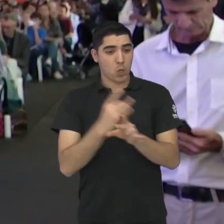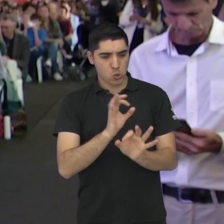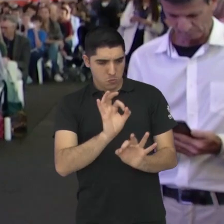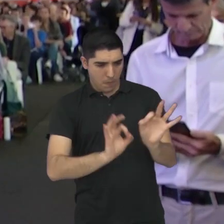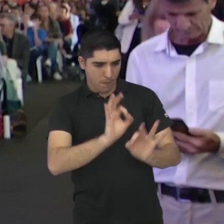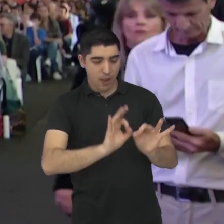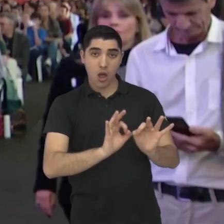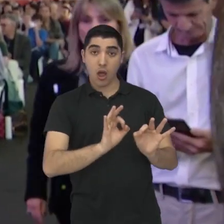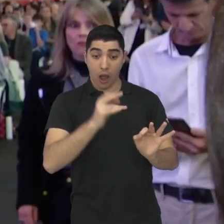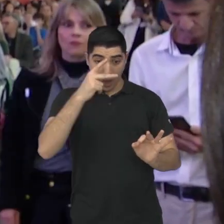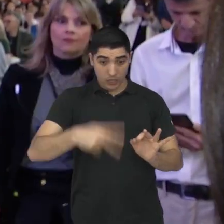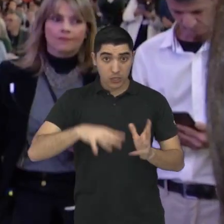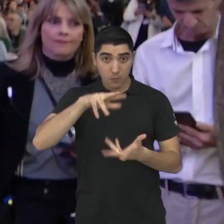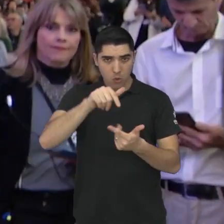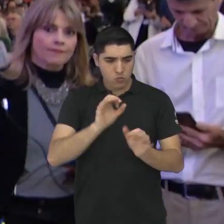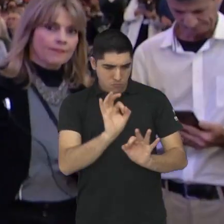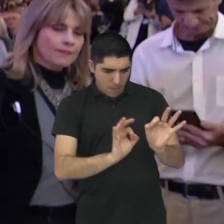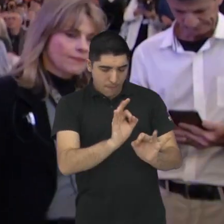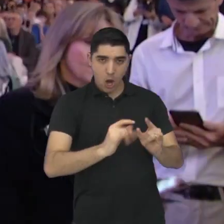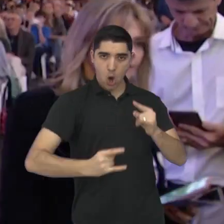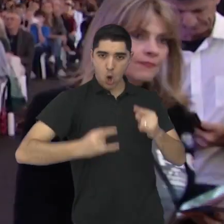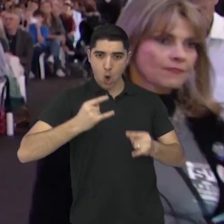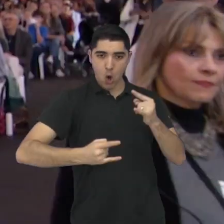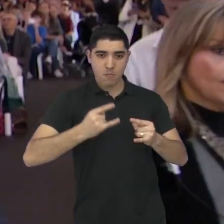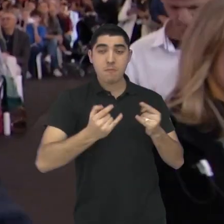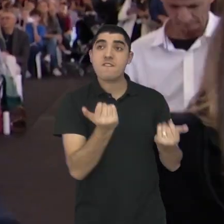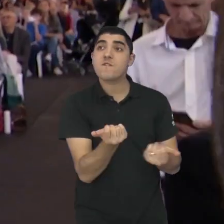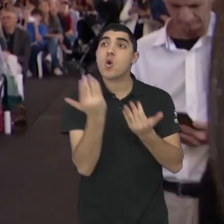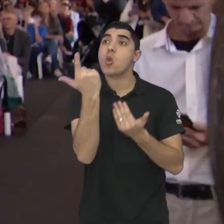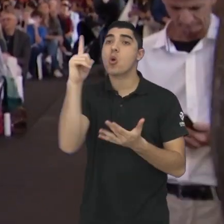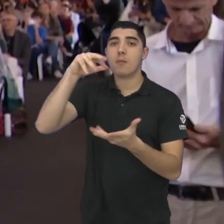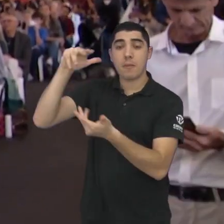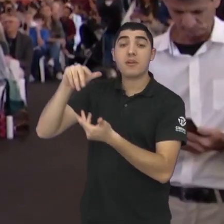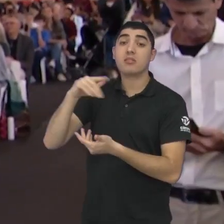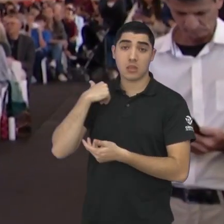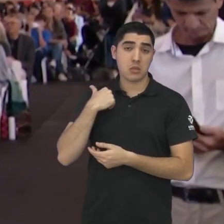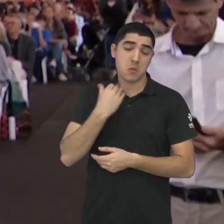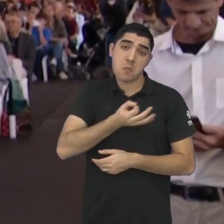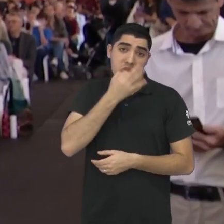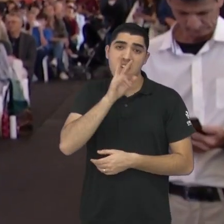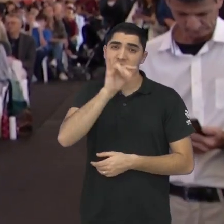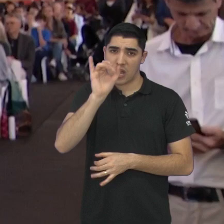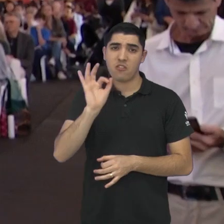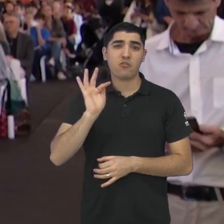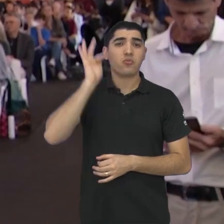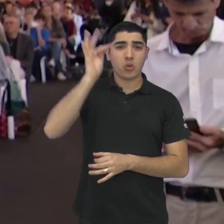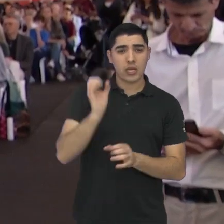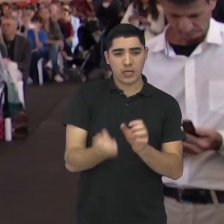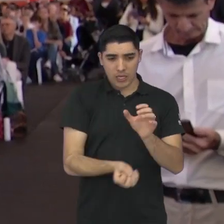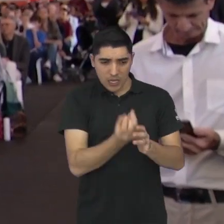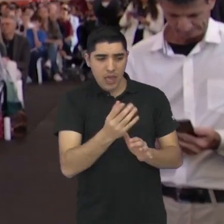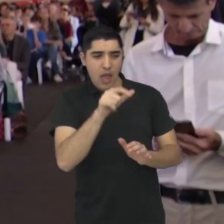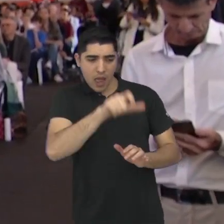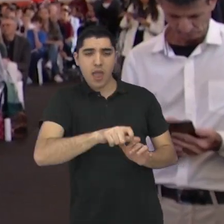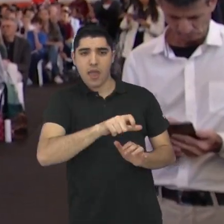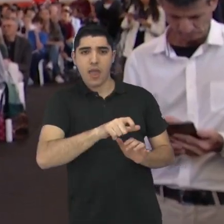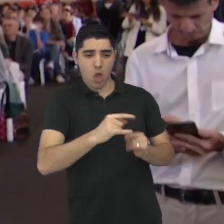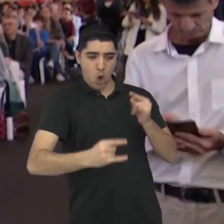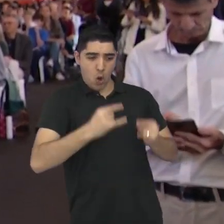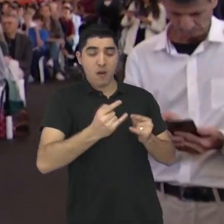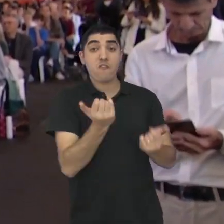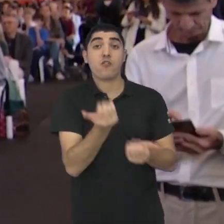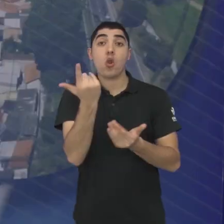robôs operados da Terra. Então eu vejo e eu estimo que em breve nós vamos ter robôs autômatos com inteligência artificial e operando